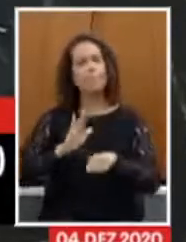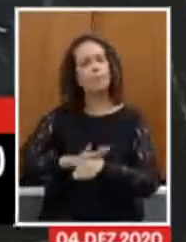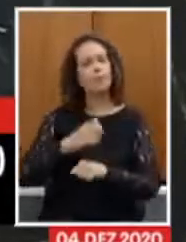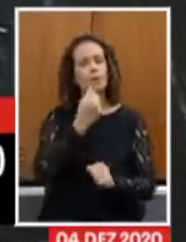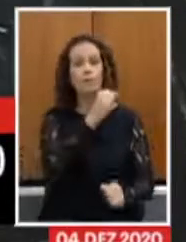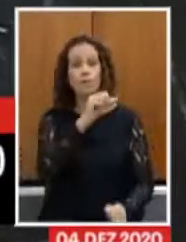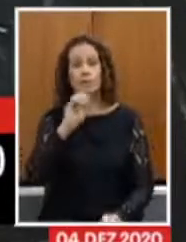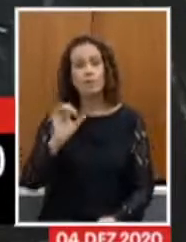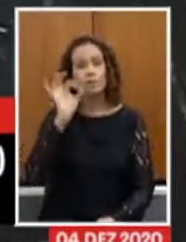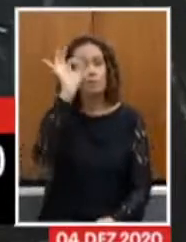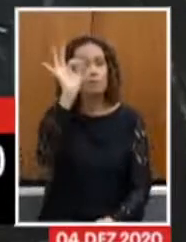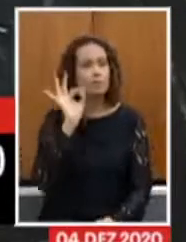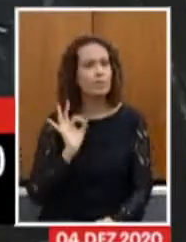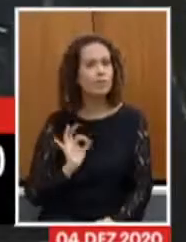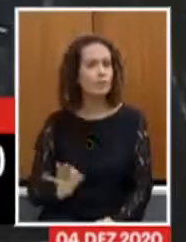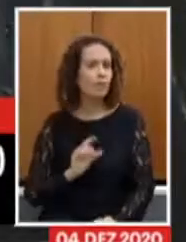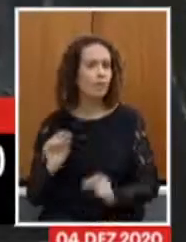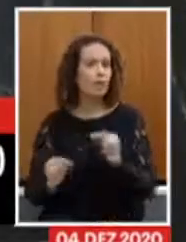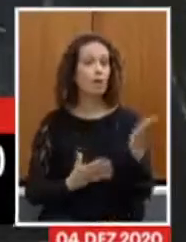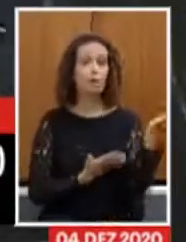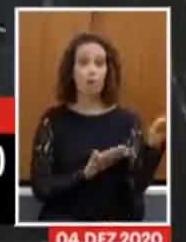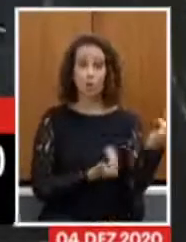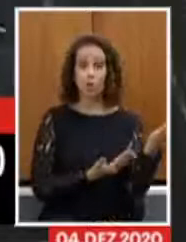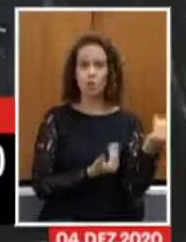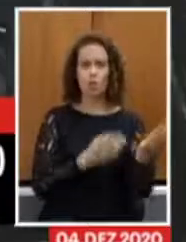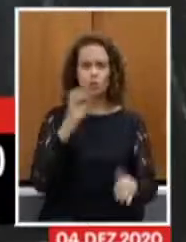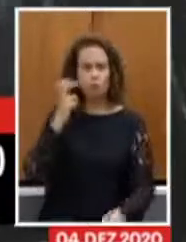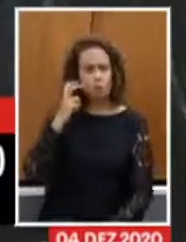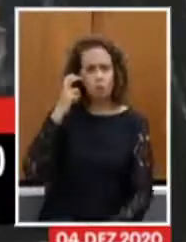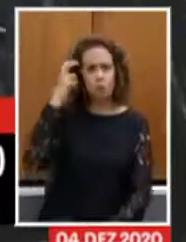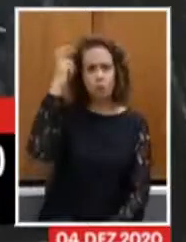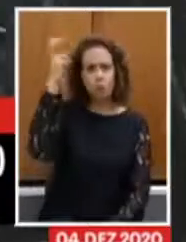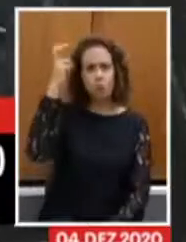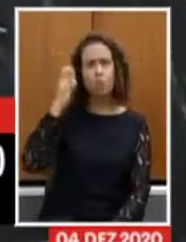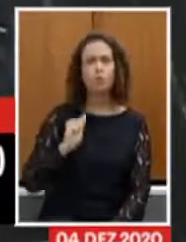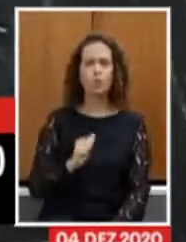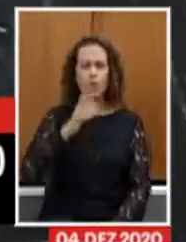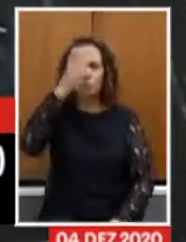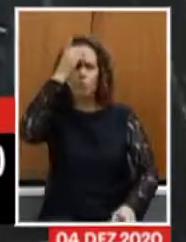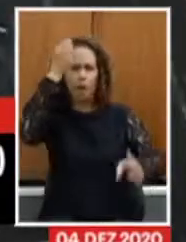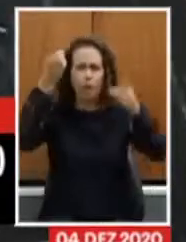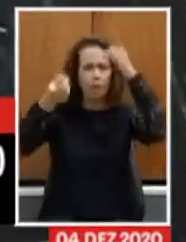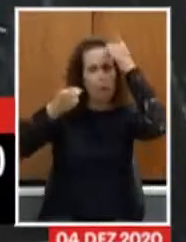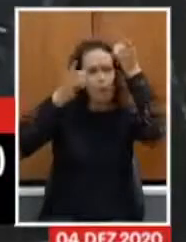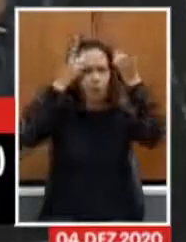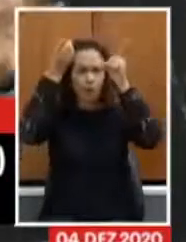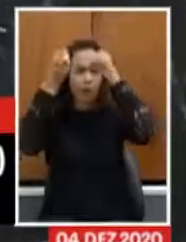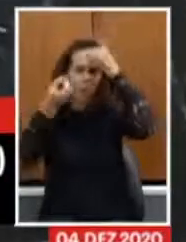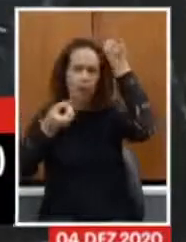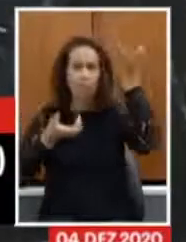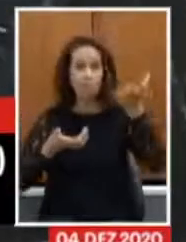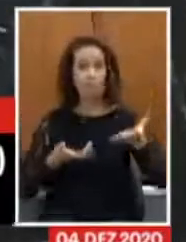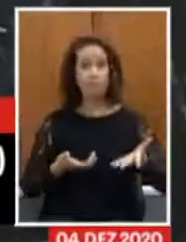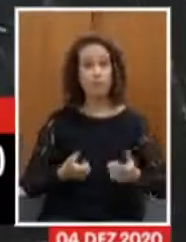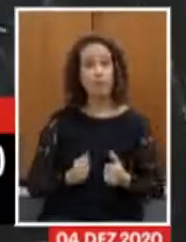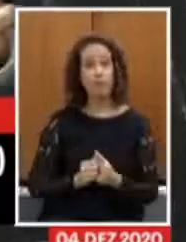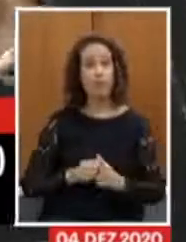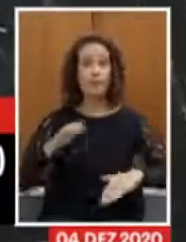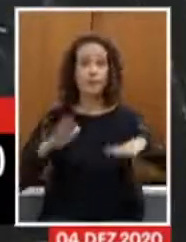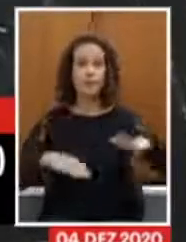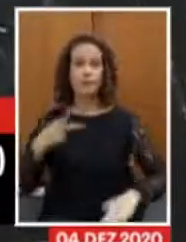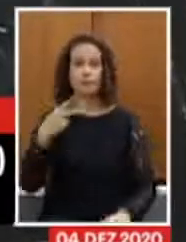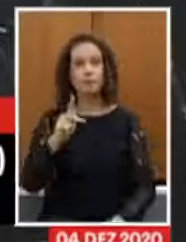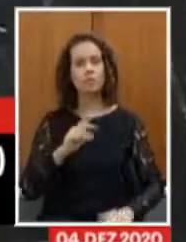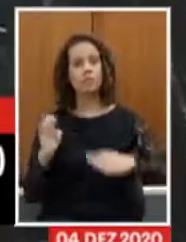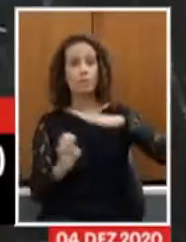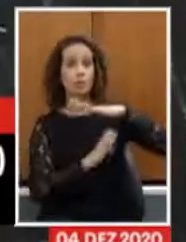80%, são jovens de cabeças brilhantes que criam um produto e que muitas vezes a sua empresa, o seu